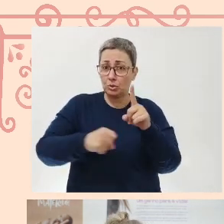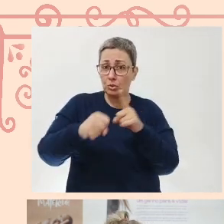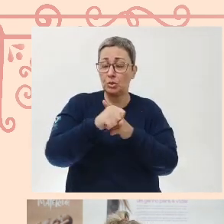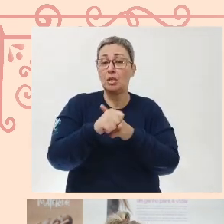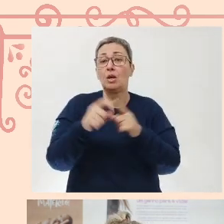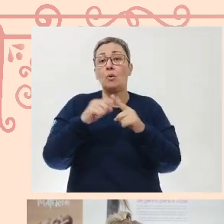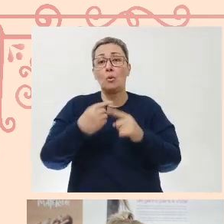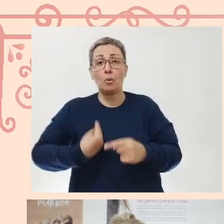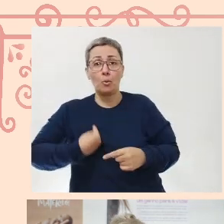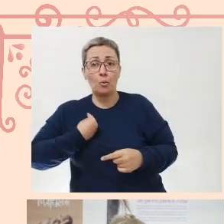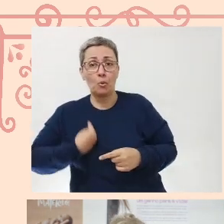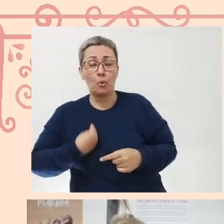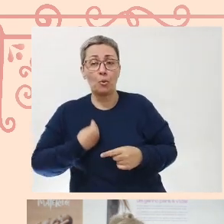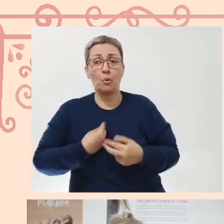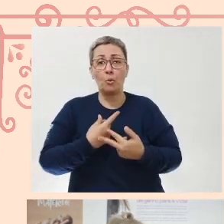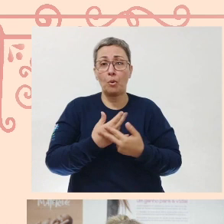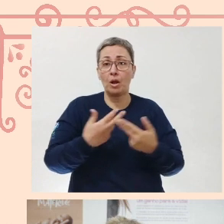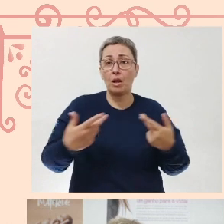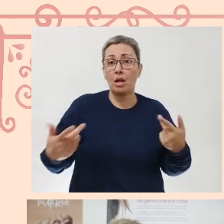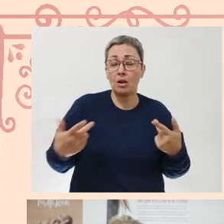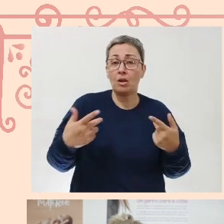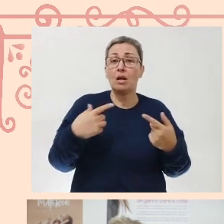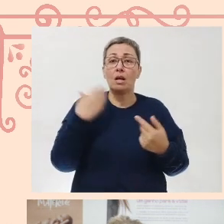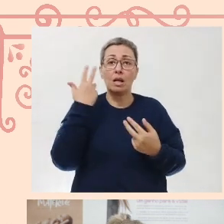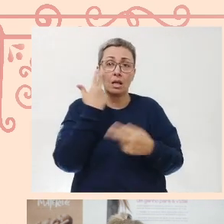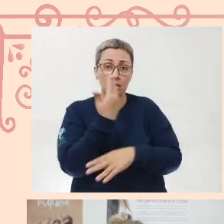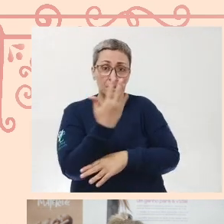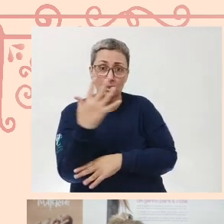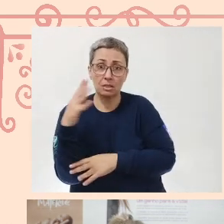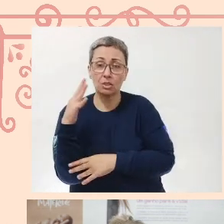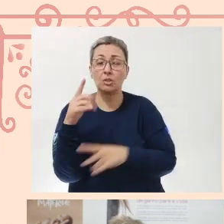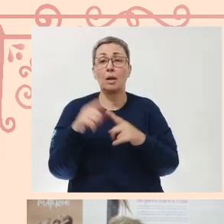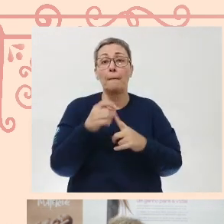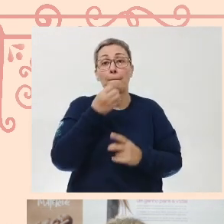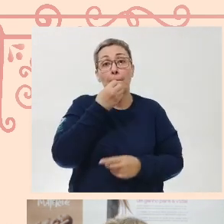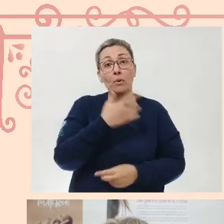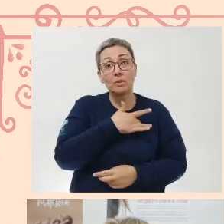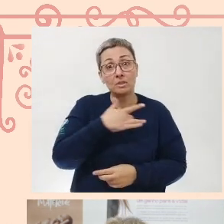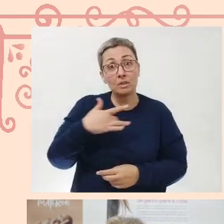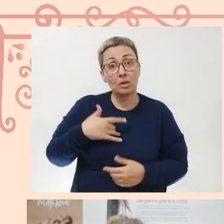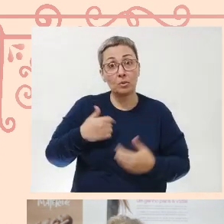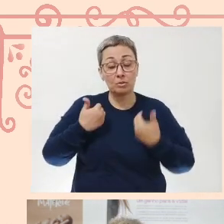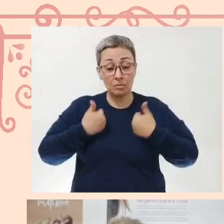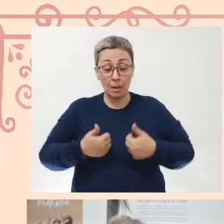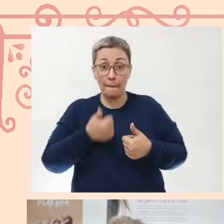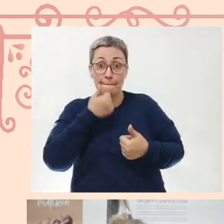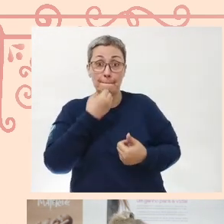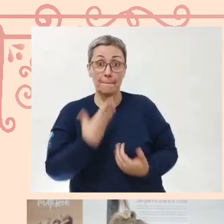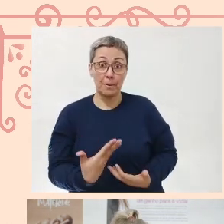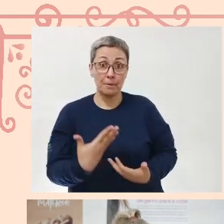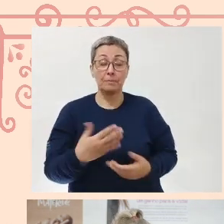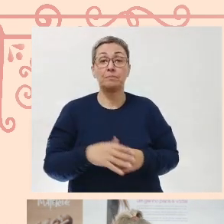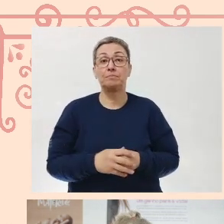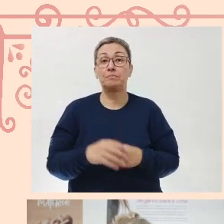desigualdades sociais, a preservação dos recursos naturais, a boa saúde e